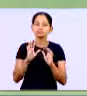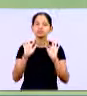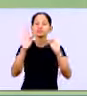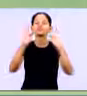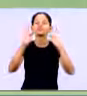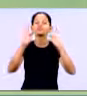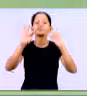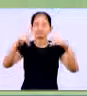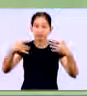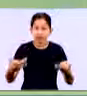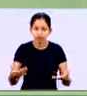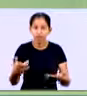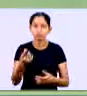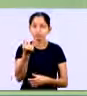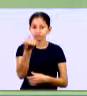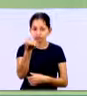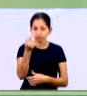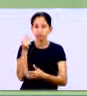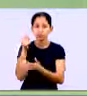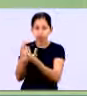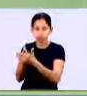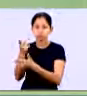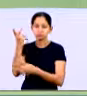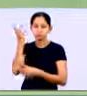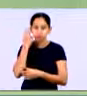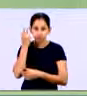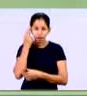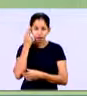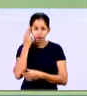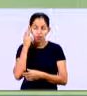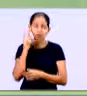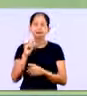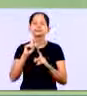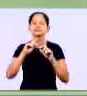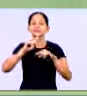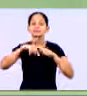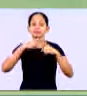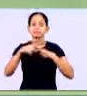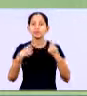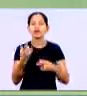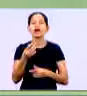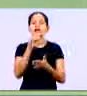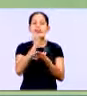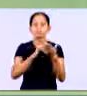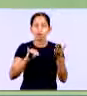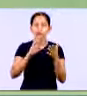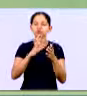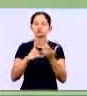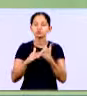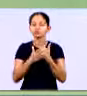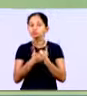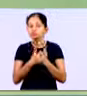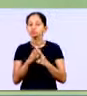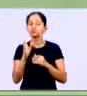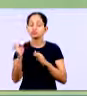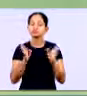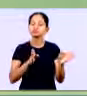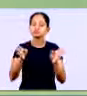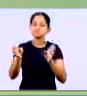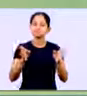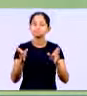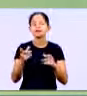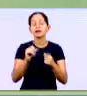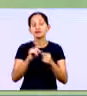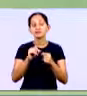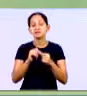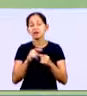fazendo isso, pegar o valor de compra mais os custos de desembaraço alfandegário, mais os impostos não restituíveis sobre a compra, né? E se tiver algum outro custo